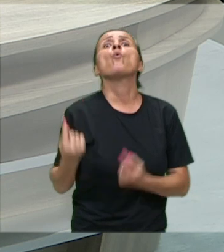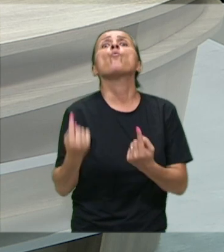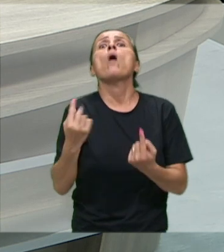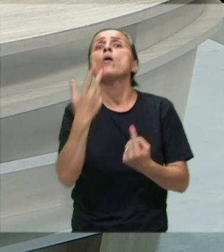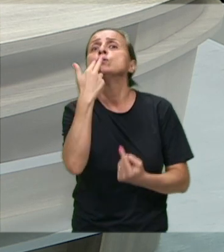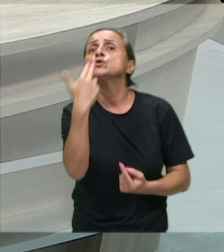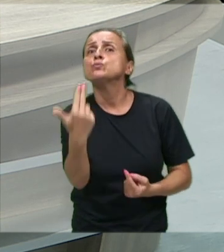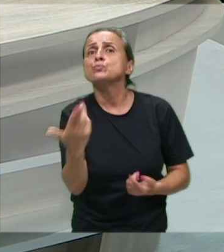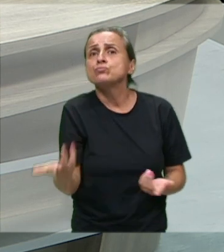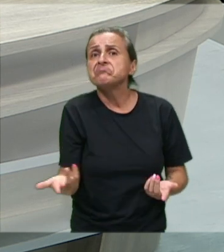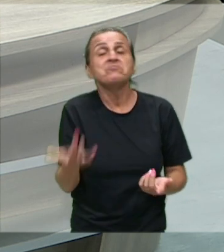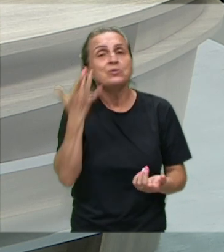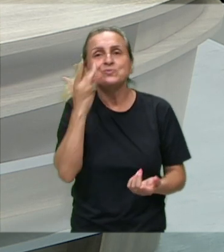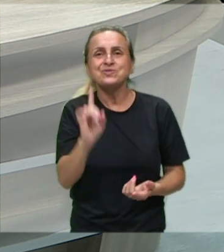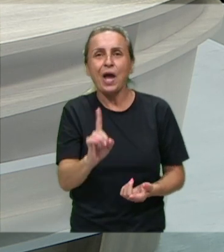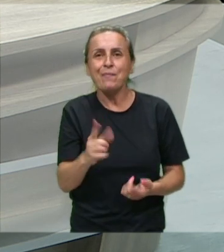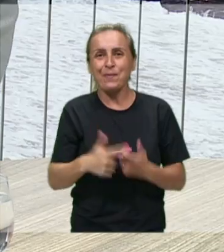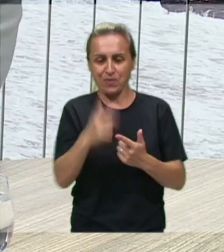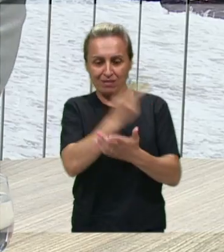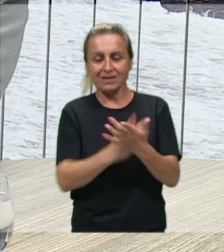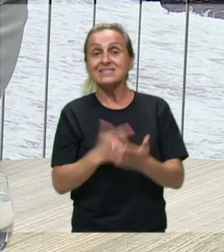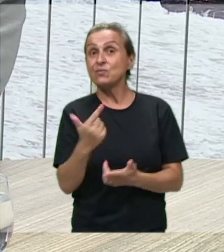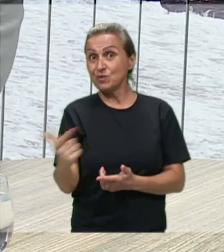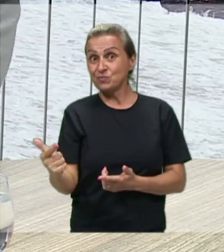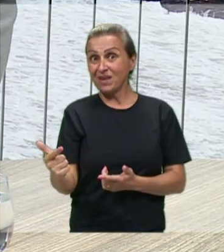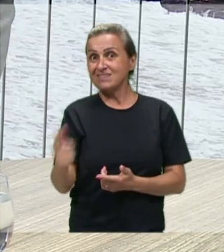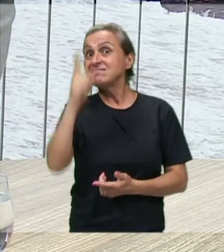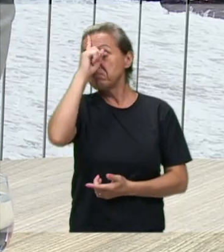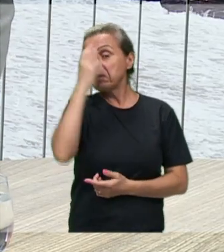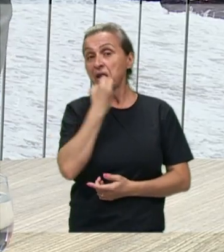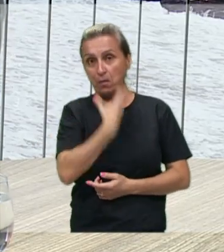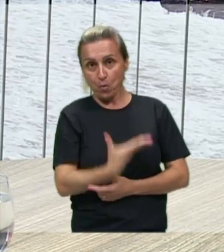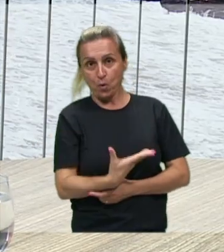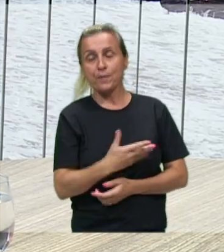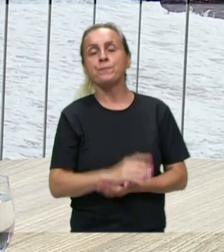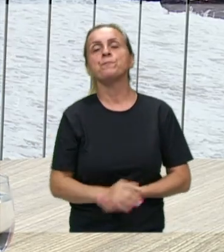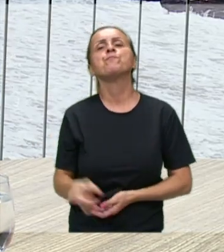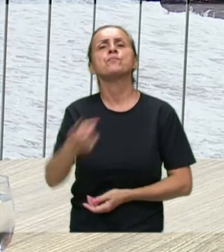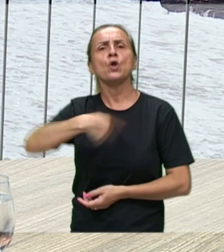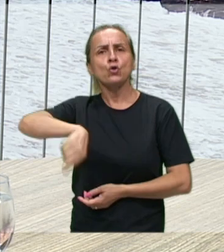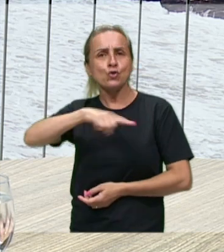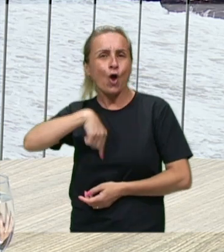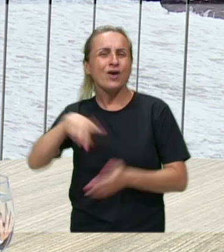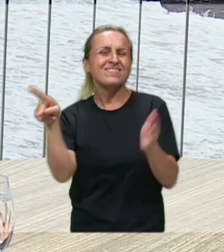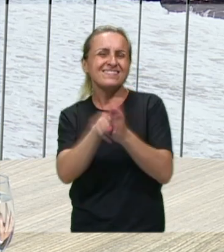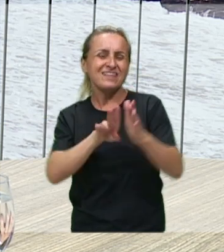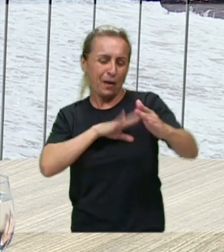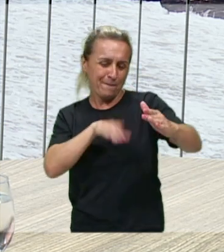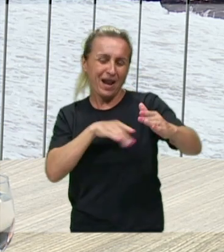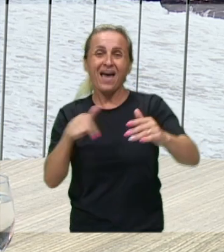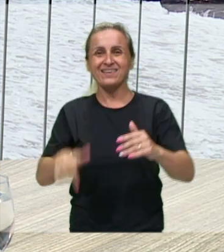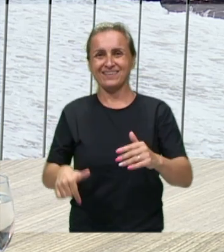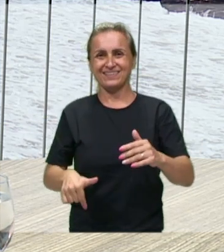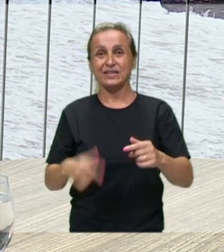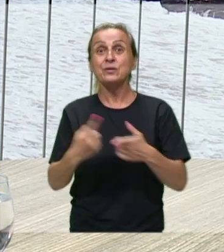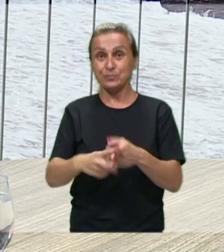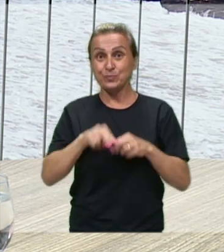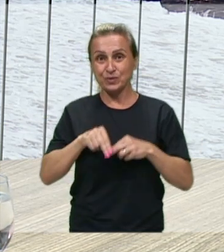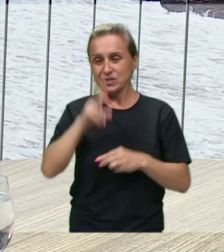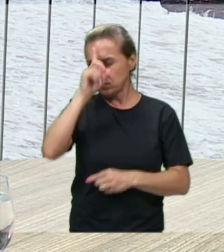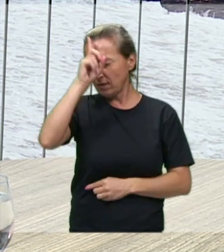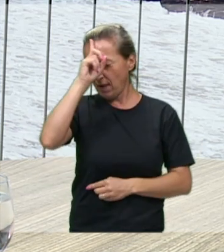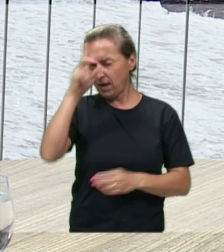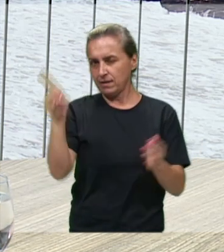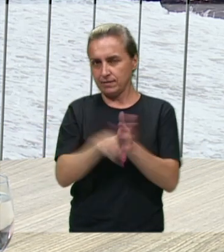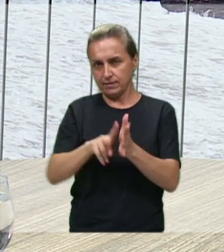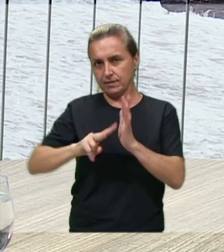aí, como nós somos açorianos, somos de carteirinha, somos praianos, né? A nossa ideia no sindicato, nós temos 2 pisos lá